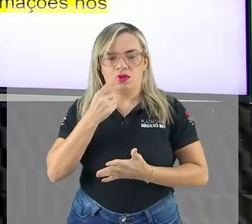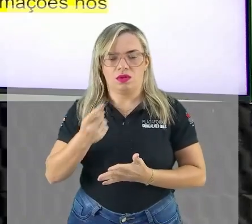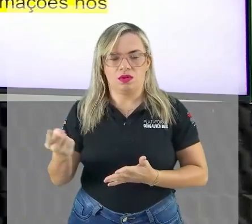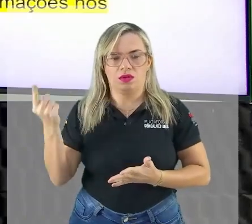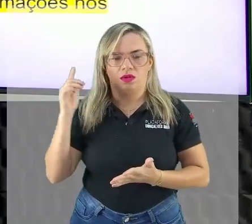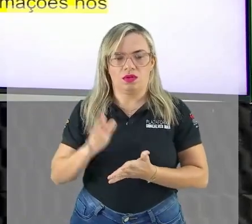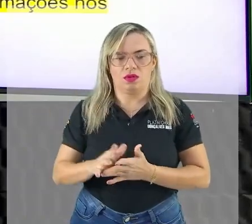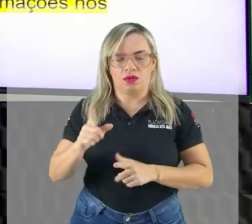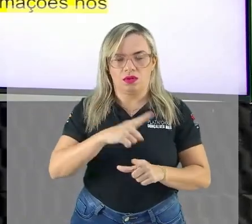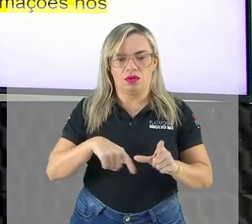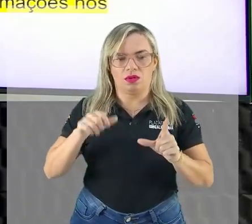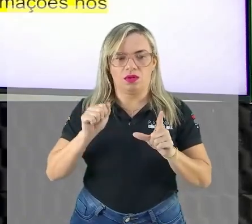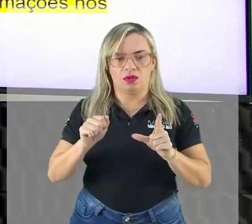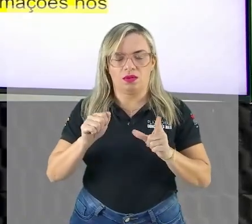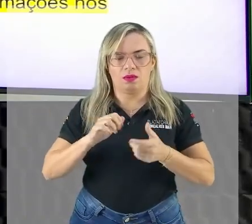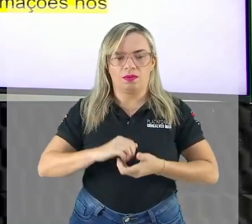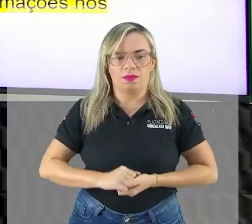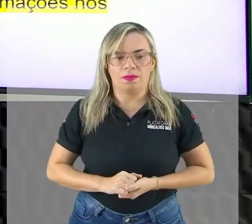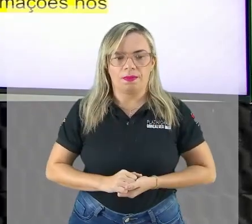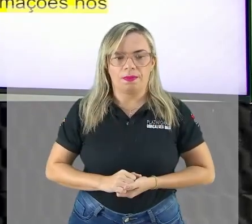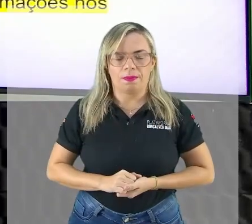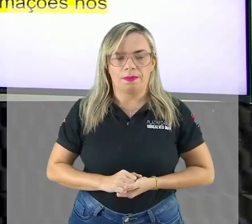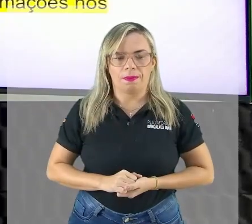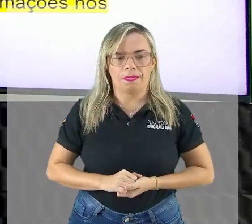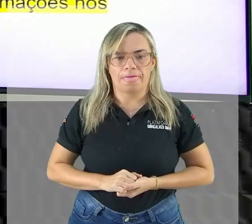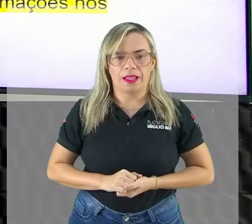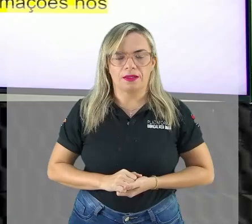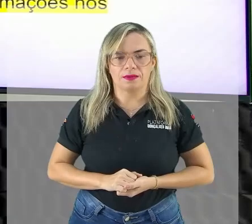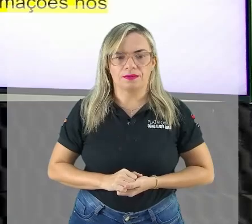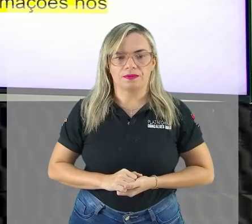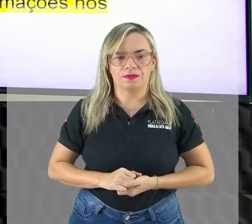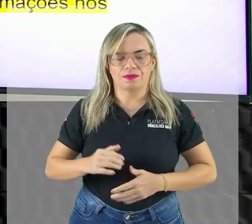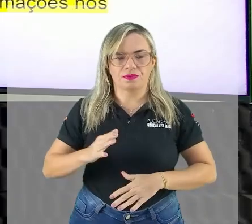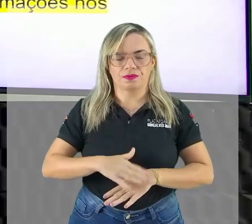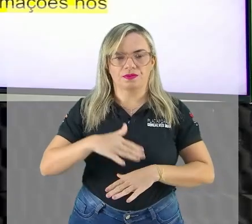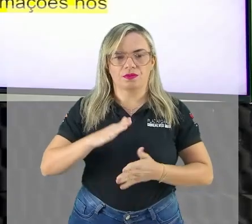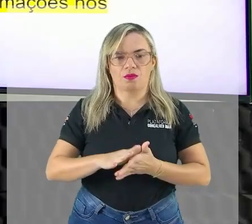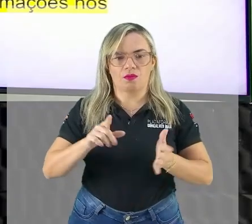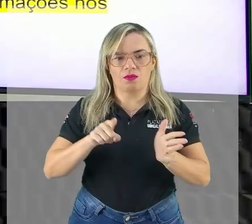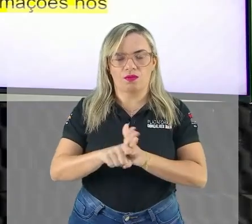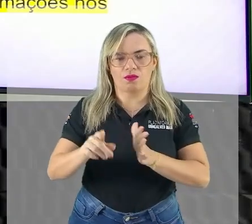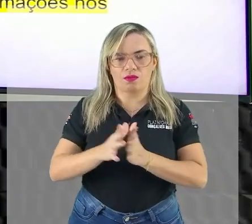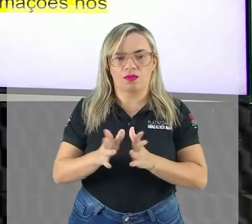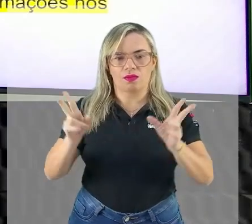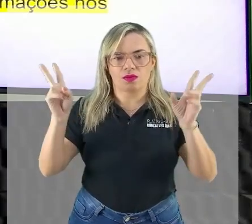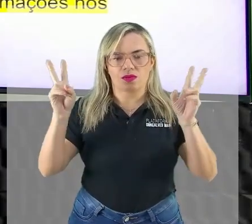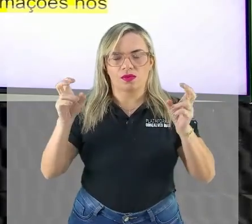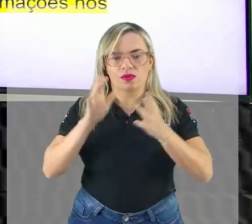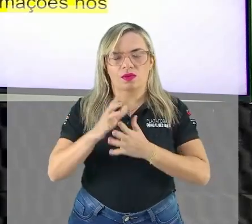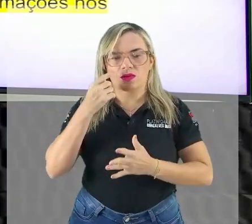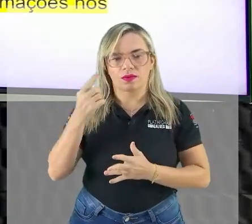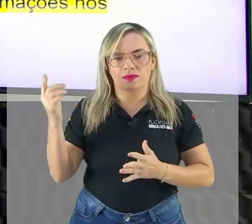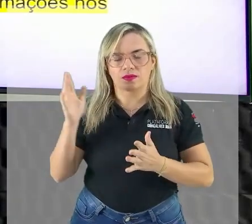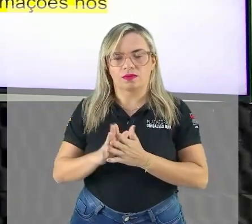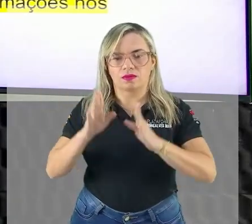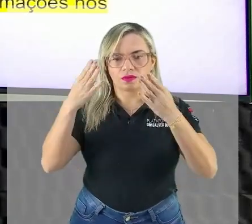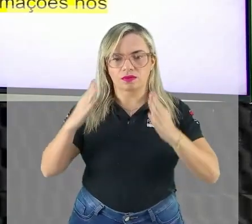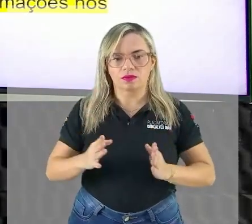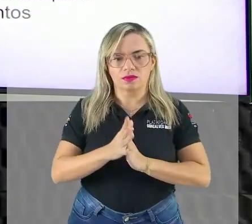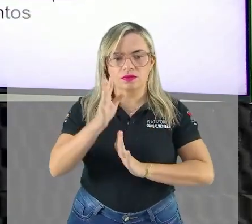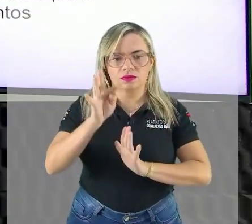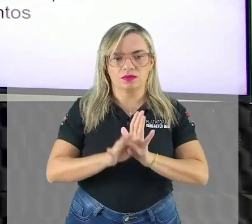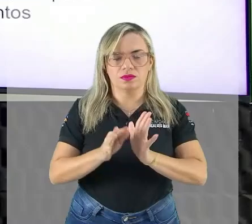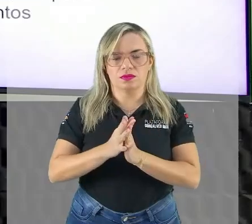gabarito é a letra A. A gente vai fazer mais uma questão sobre esse tema, né, tratando de interpretação de